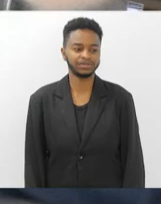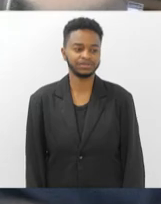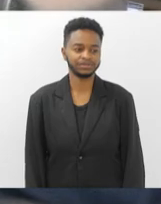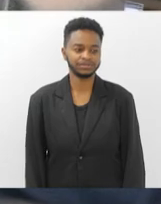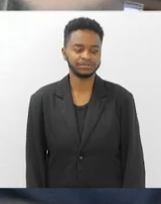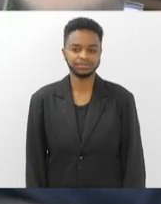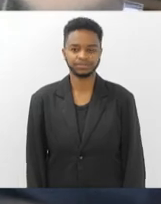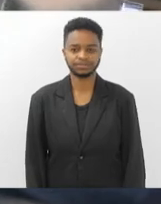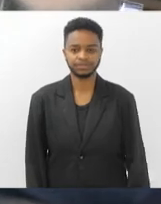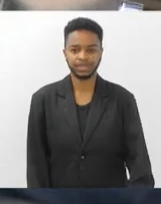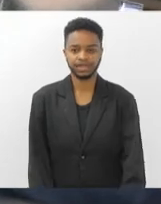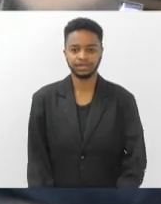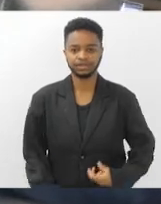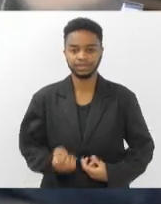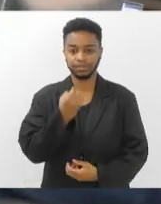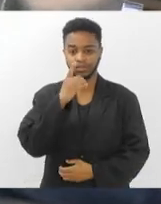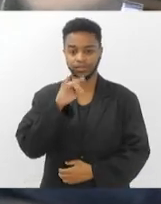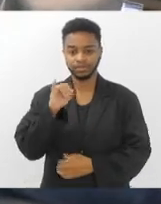Bom dia a todos.